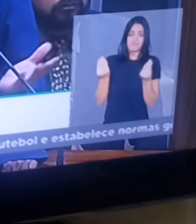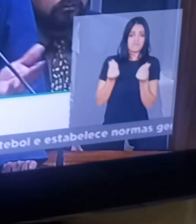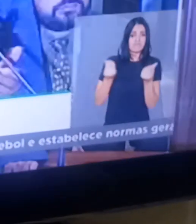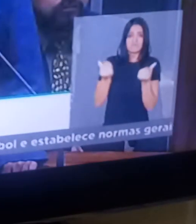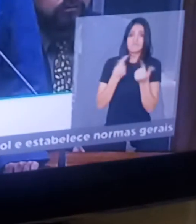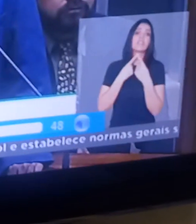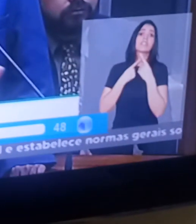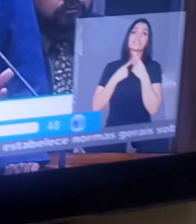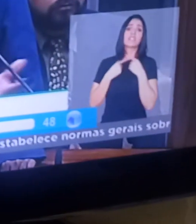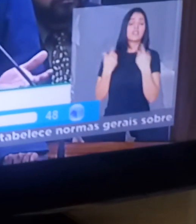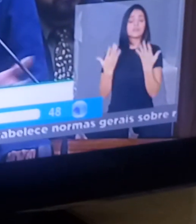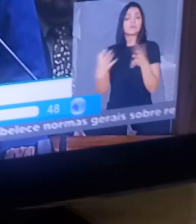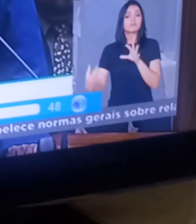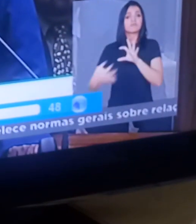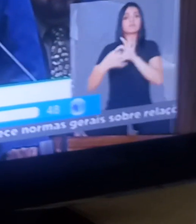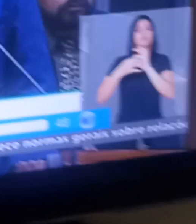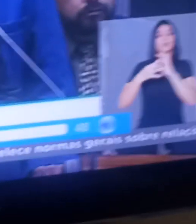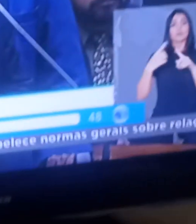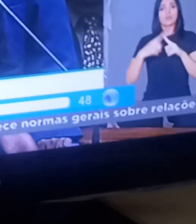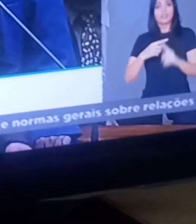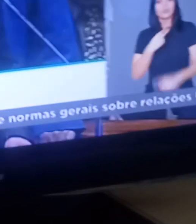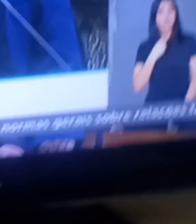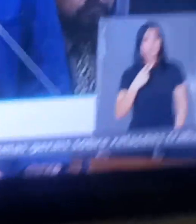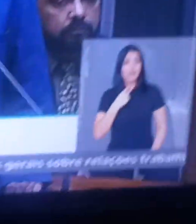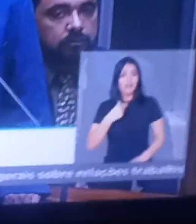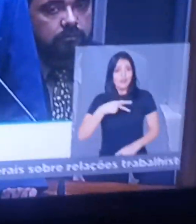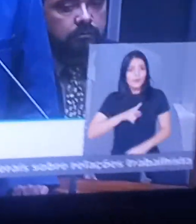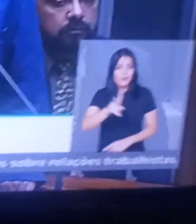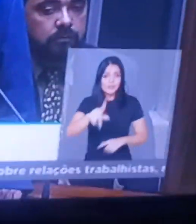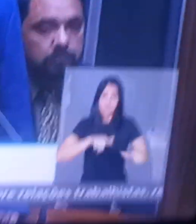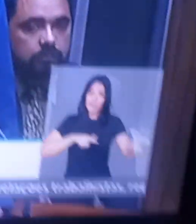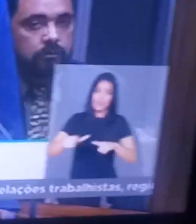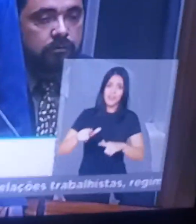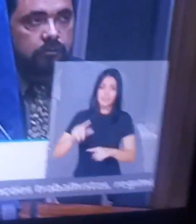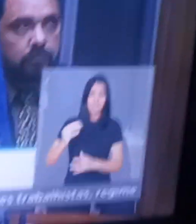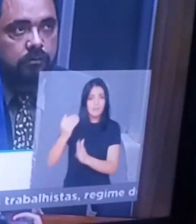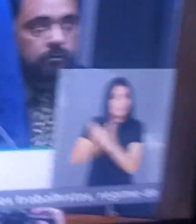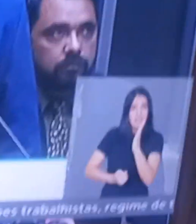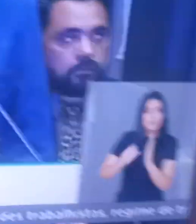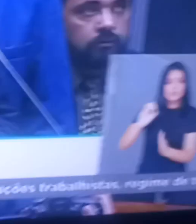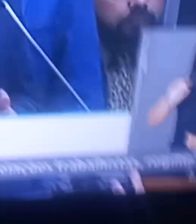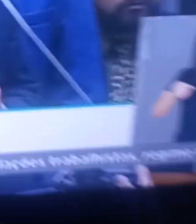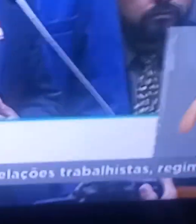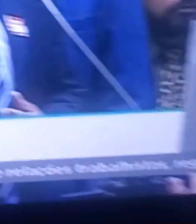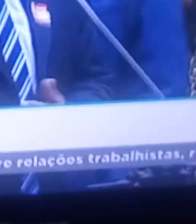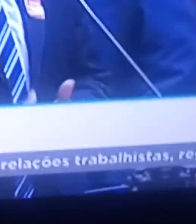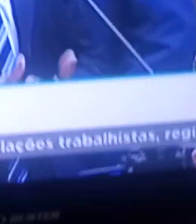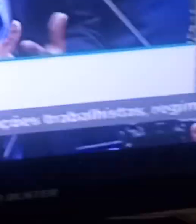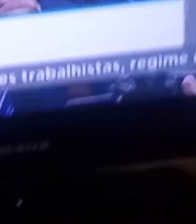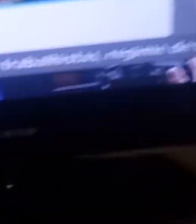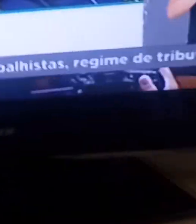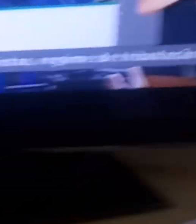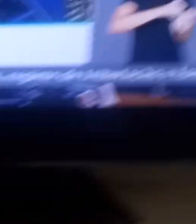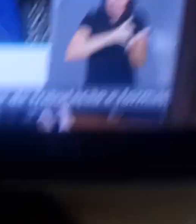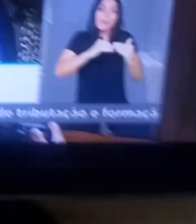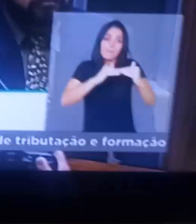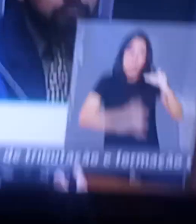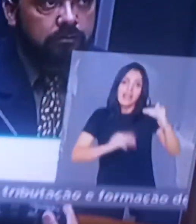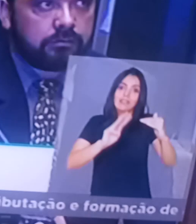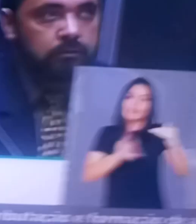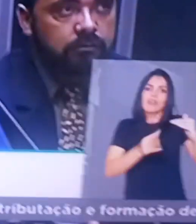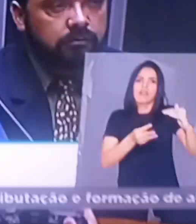o nosso desejo, porque não dá, tem condições da gente trabalhar. Nós precisamos que o óleo diesel chegue abaixo de R$